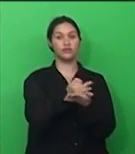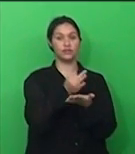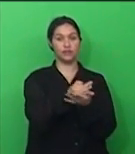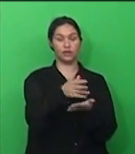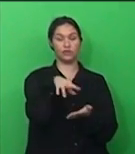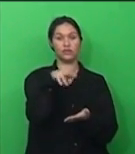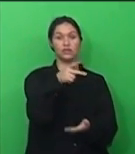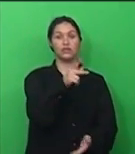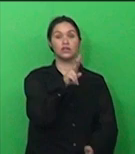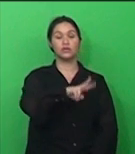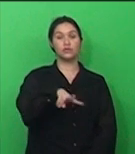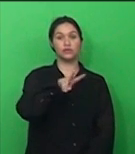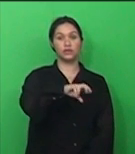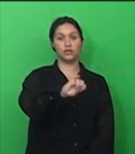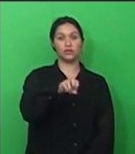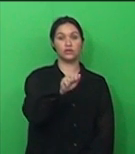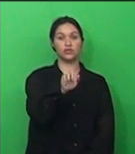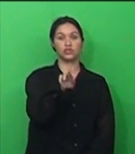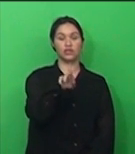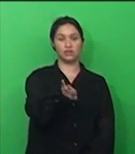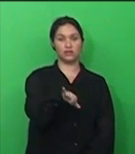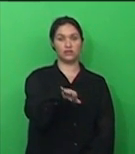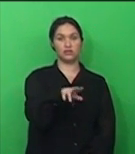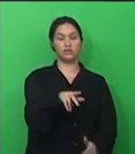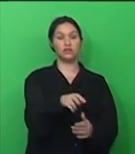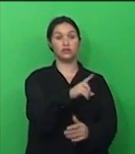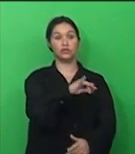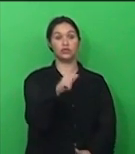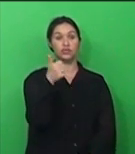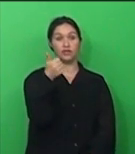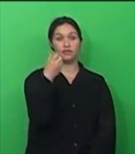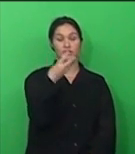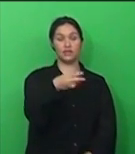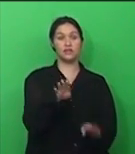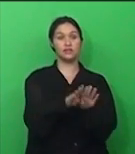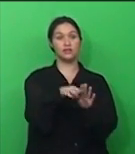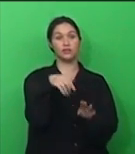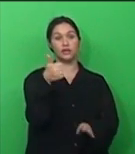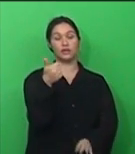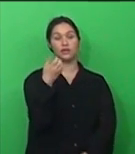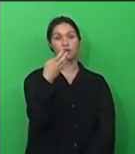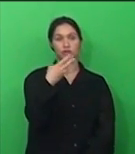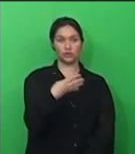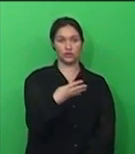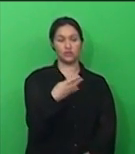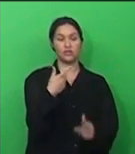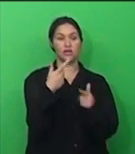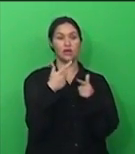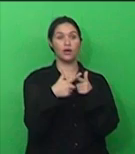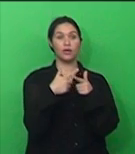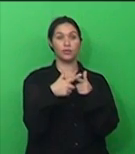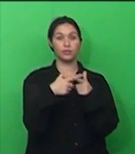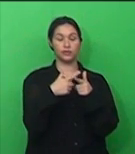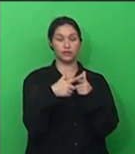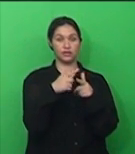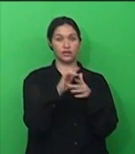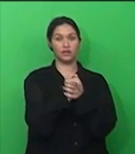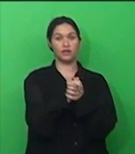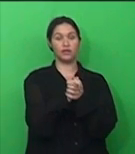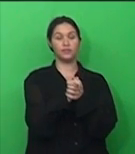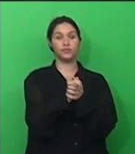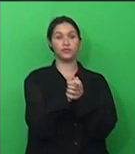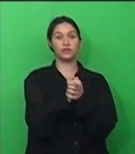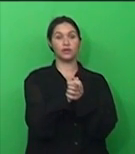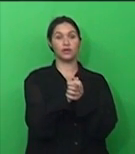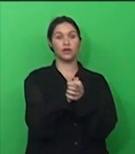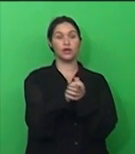Augusto Alexandre nas sessões do dia 13 e 14 de novembro do corrente ano. Nessas datas, conforme lhe faculta o capítulo